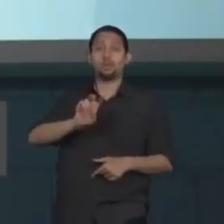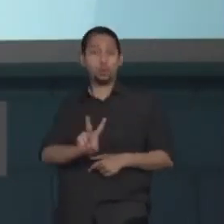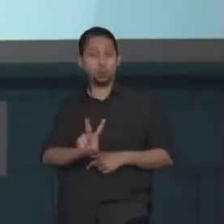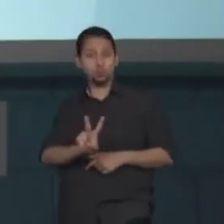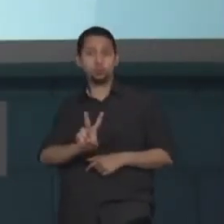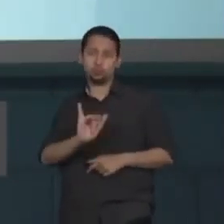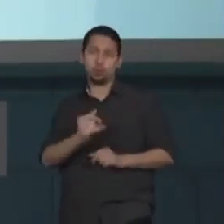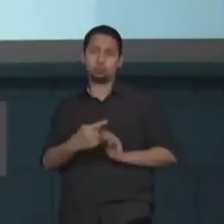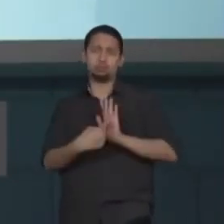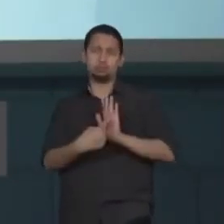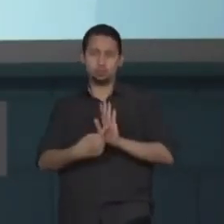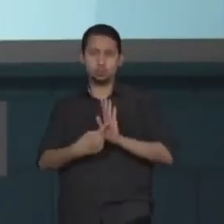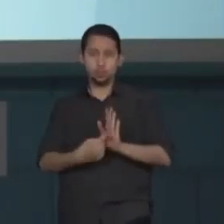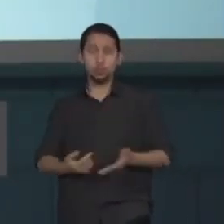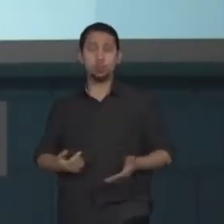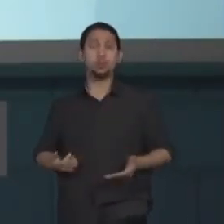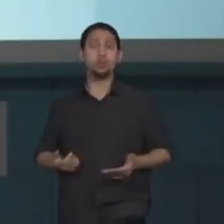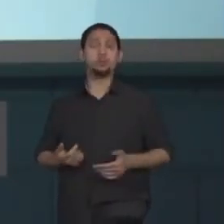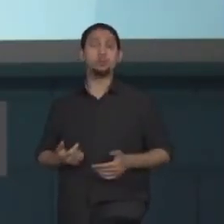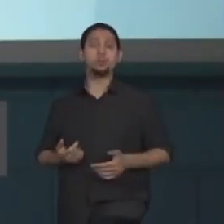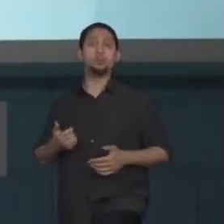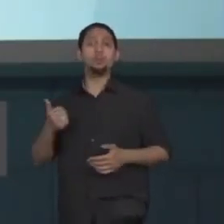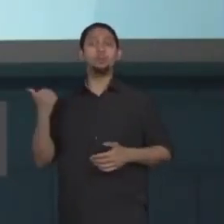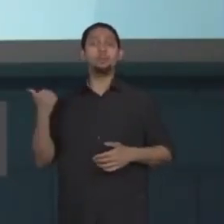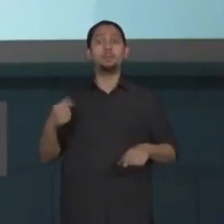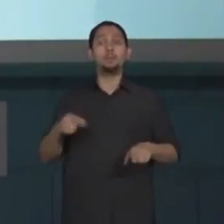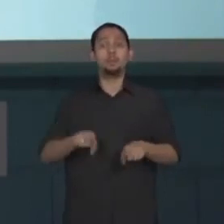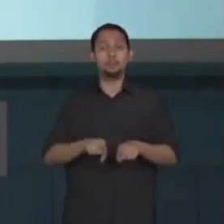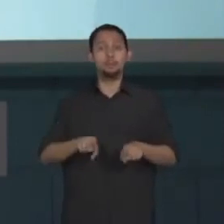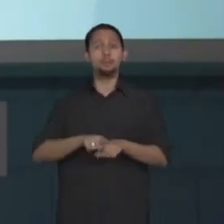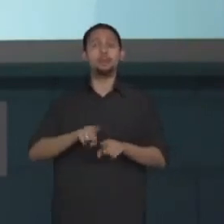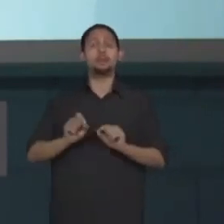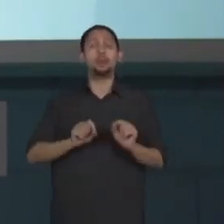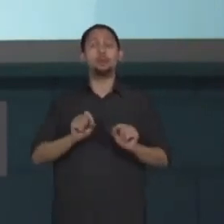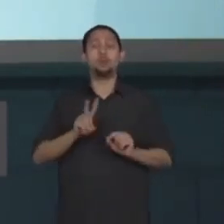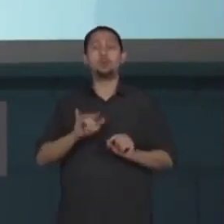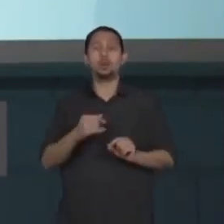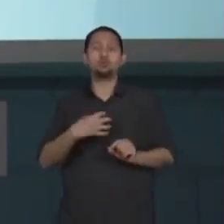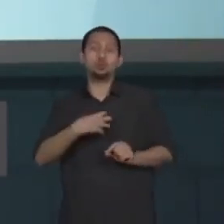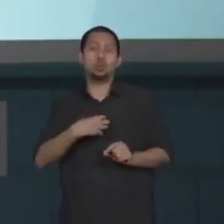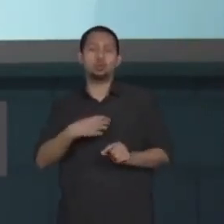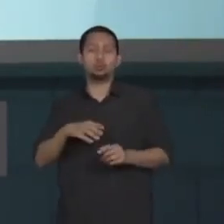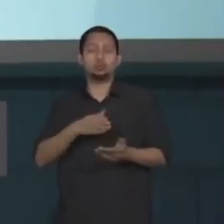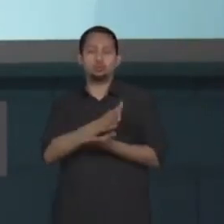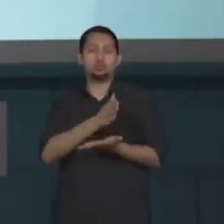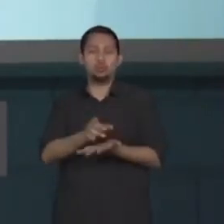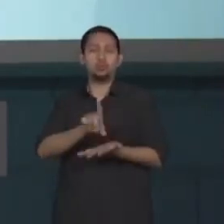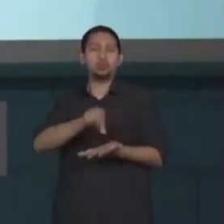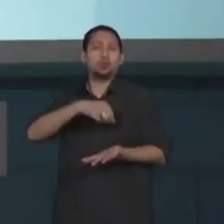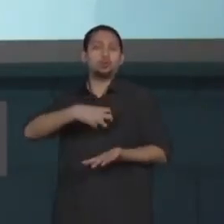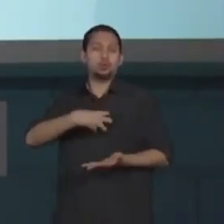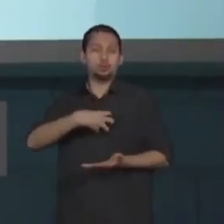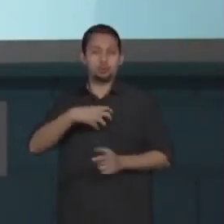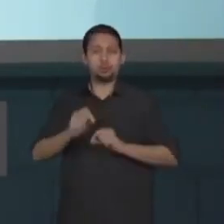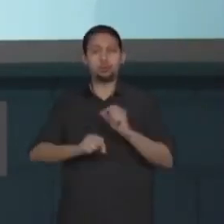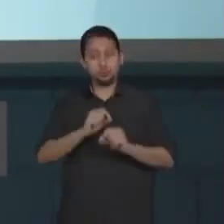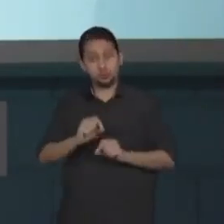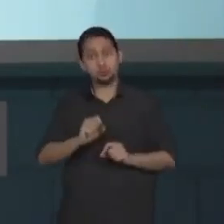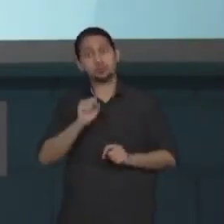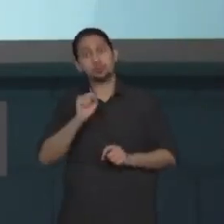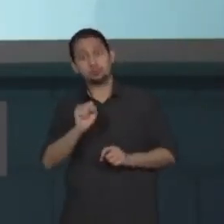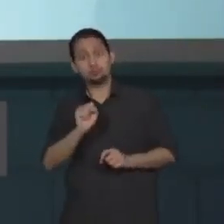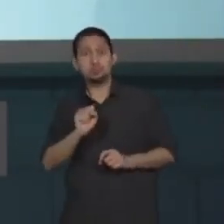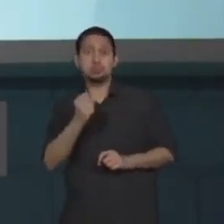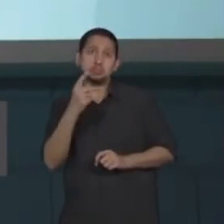a gente já viu lá anteriormente. E também eu vou dar a opção para vocês, de vocês utilizarem, se